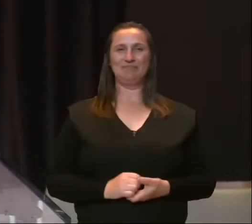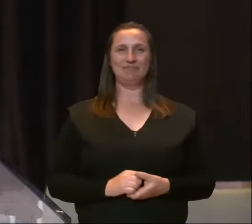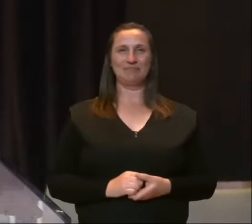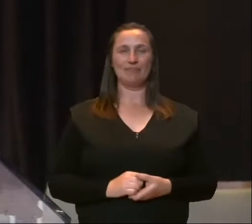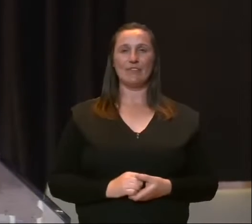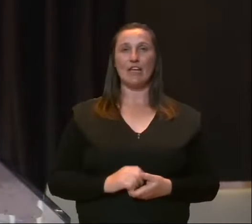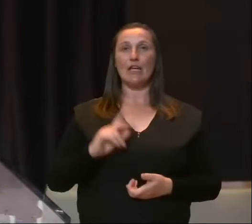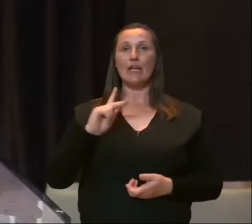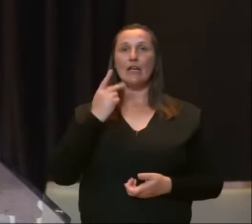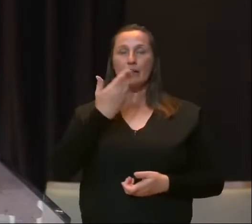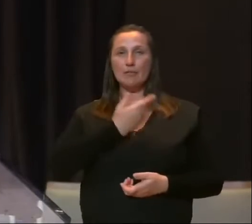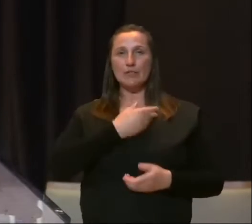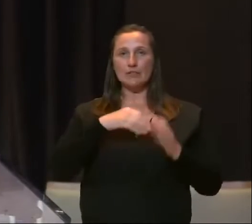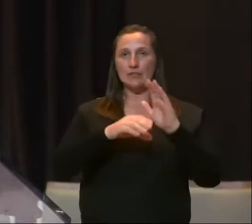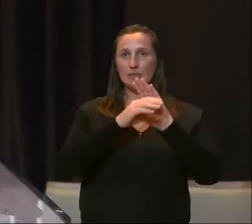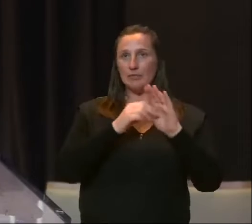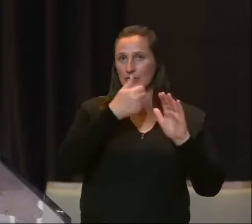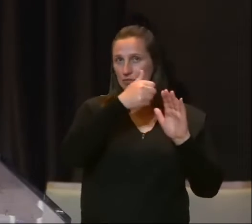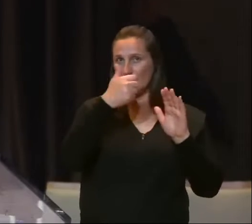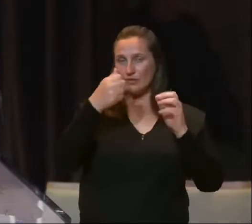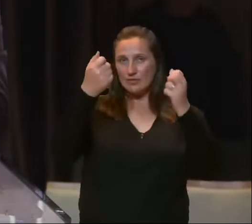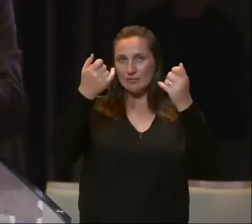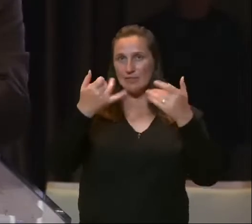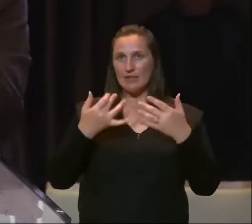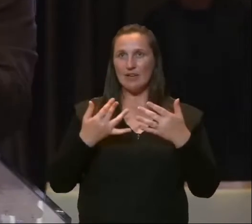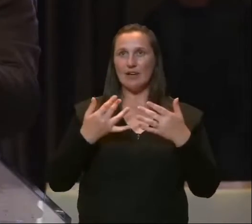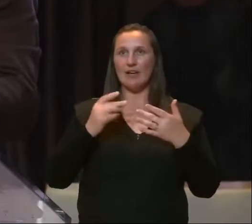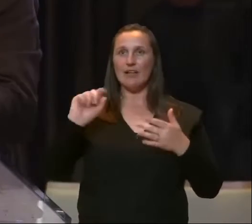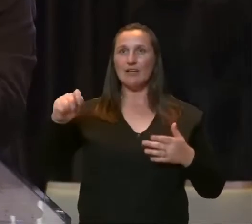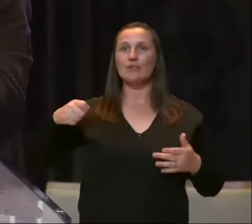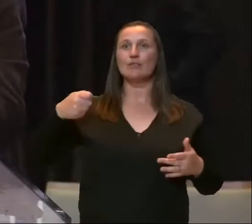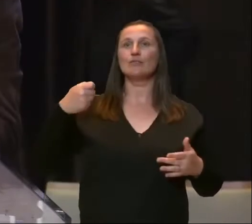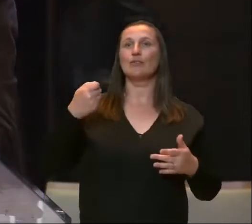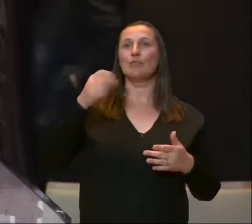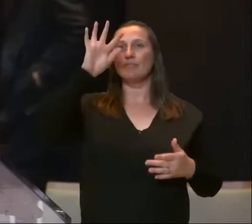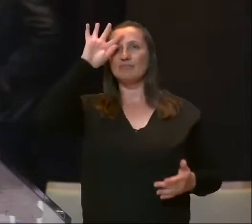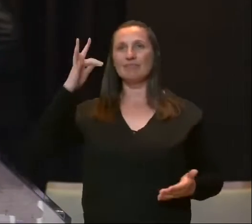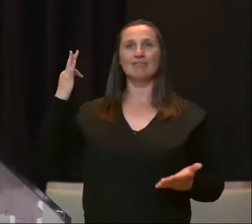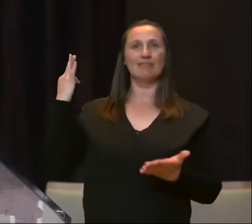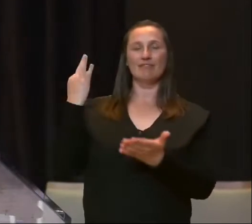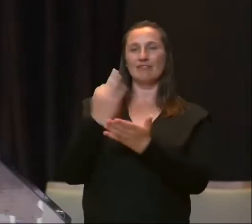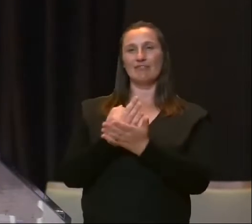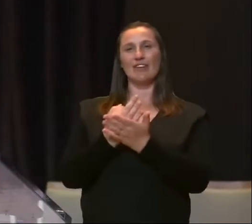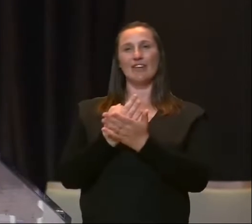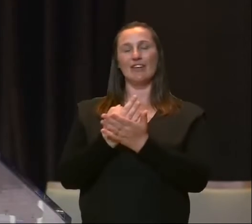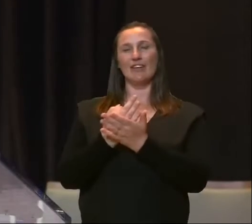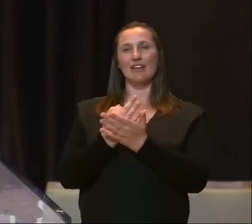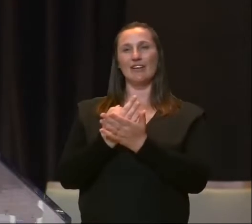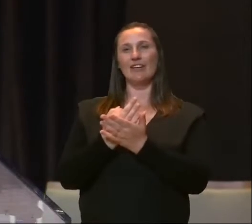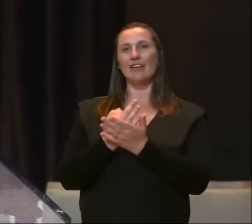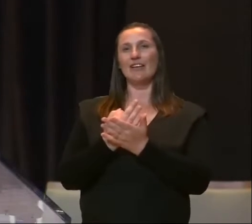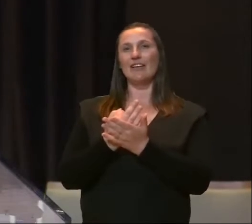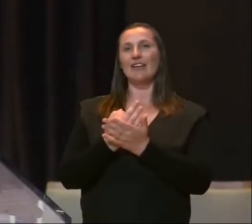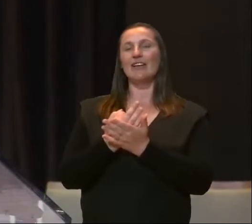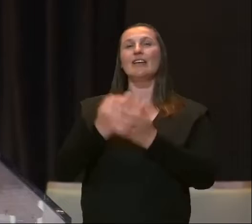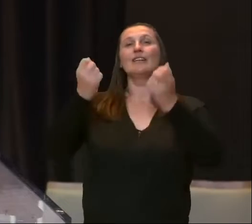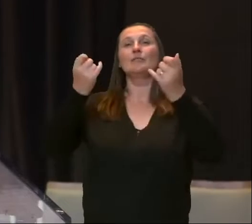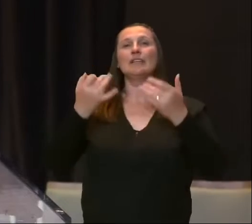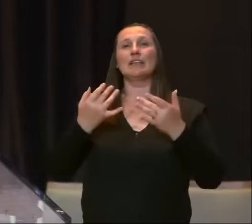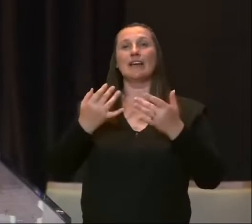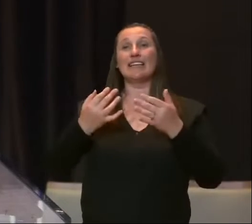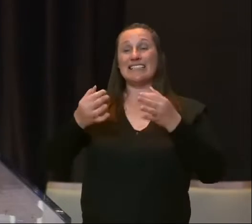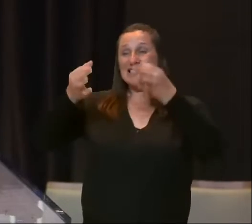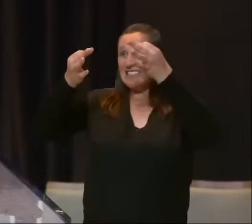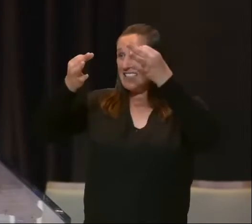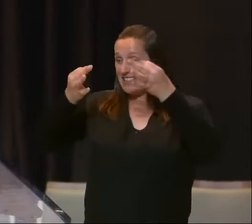11, quando ele vai falar sobre fé. Uma das definições de fé ali é a certeza daquilo